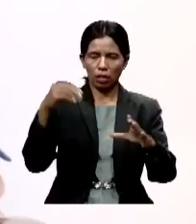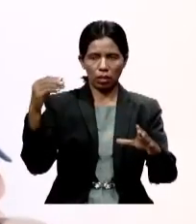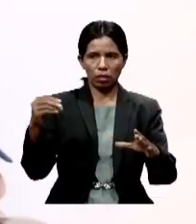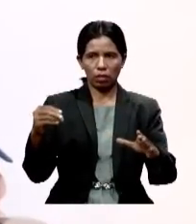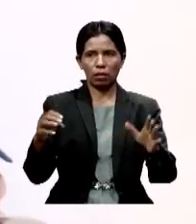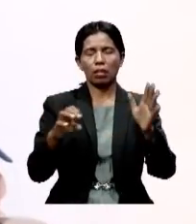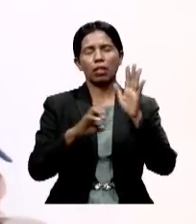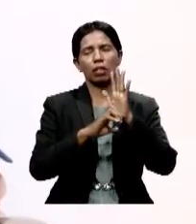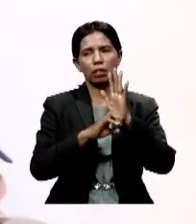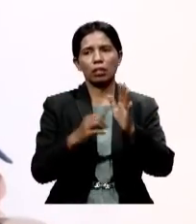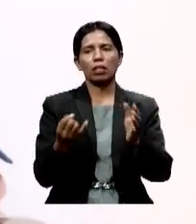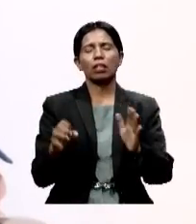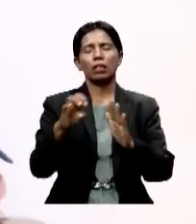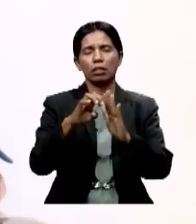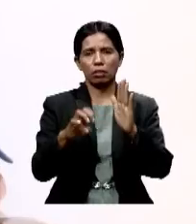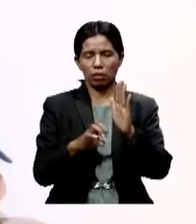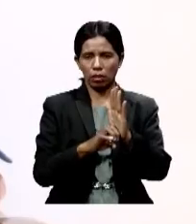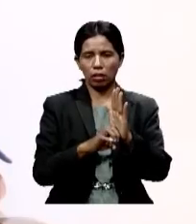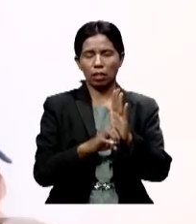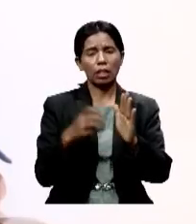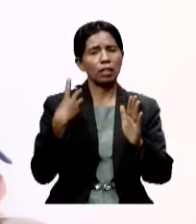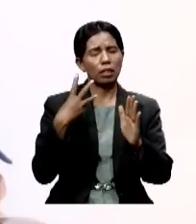memória institucional ainda tem que raihela.